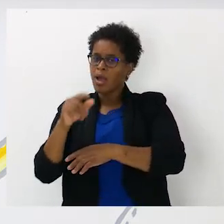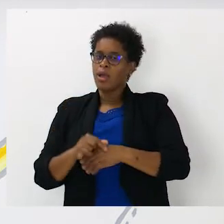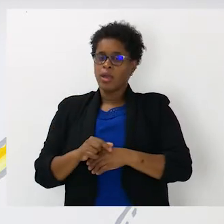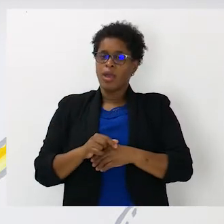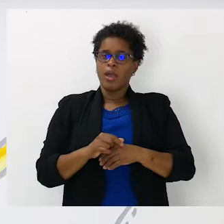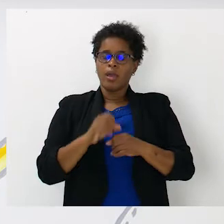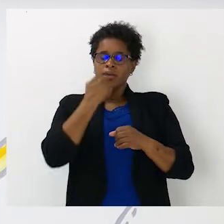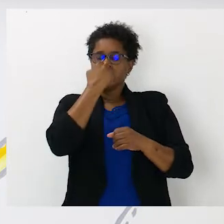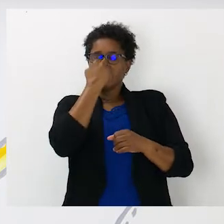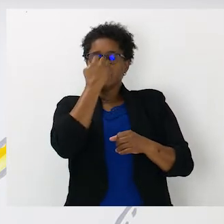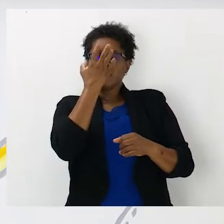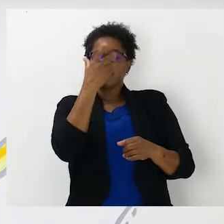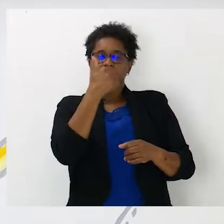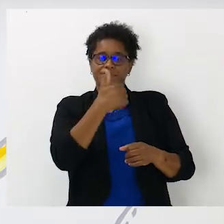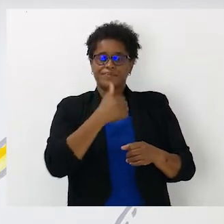aromáticas,